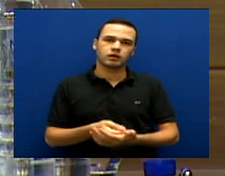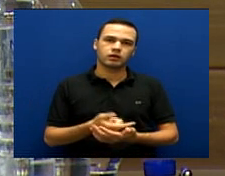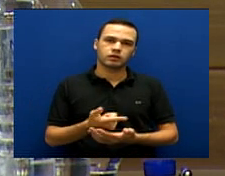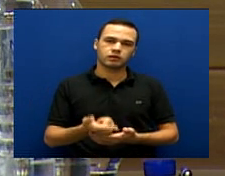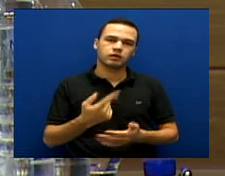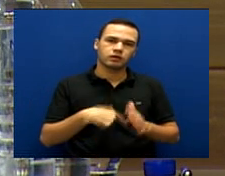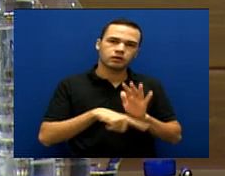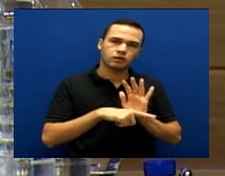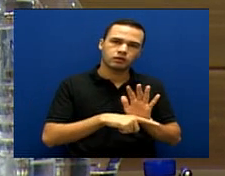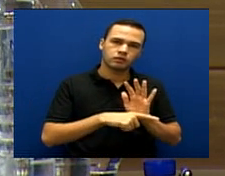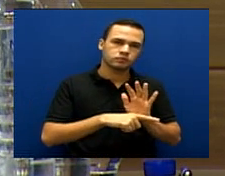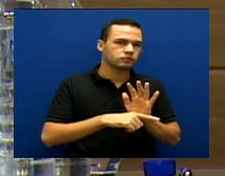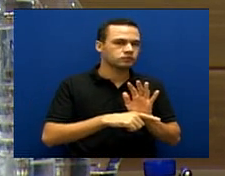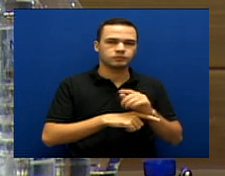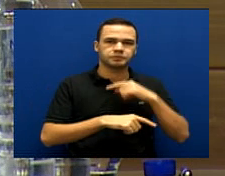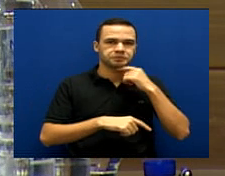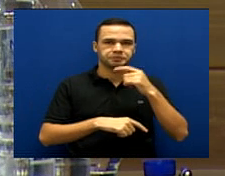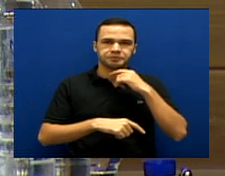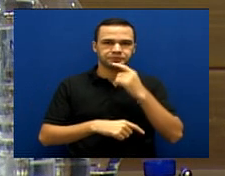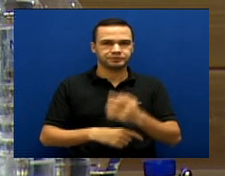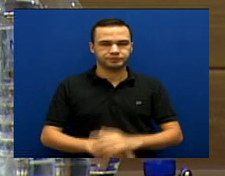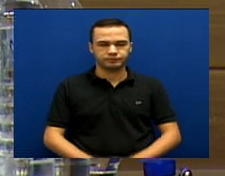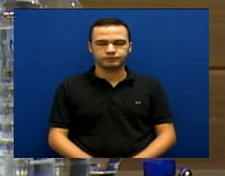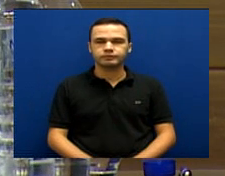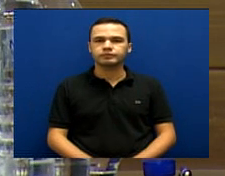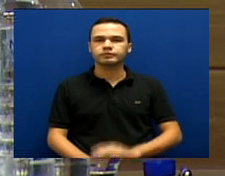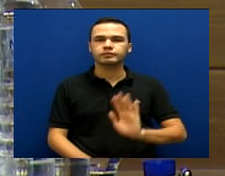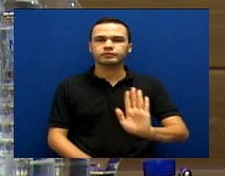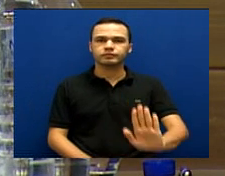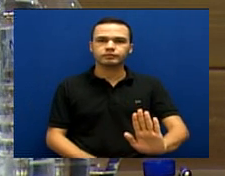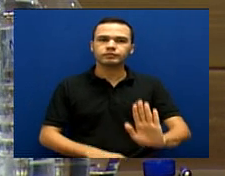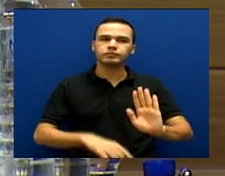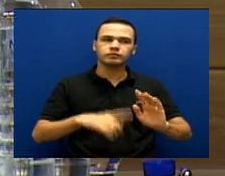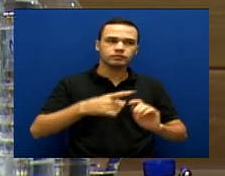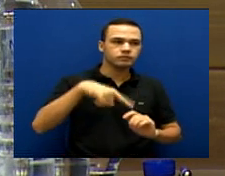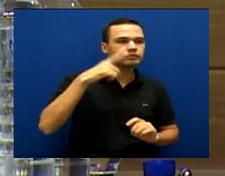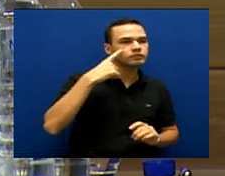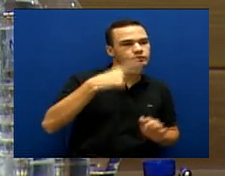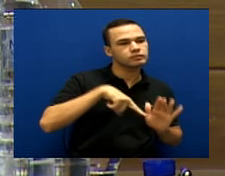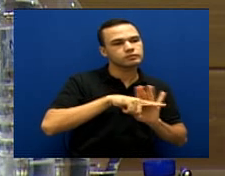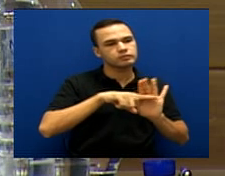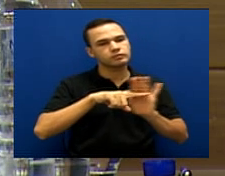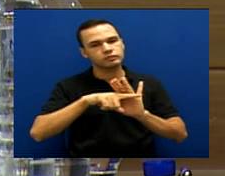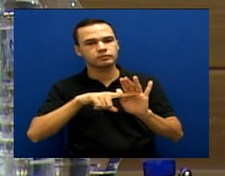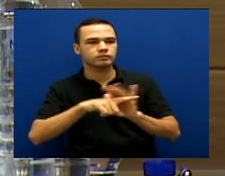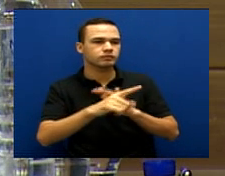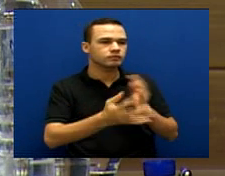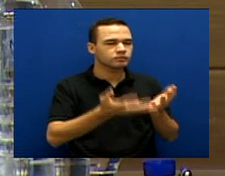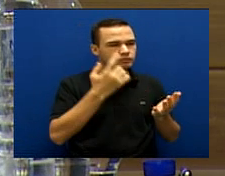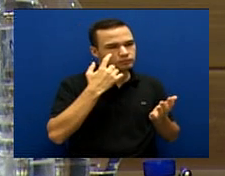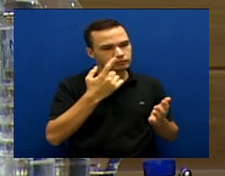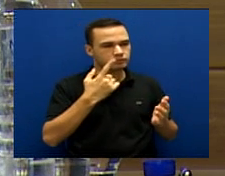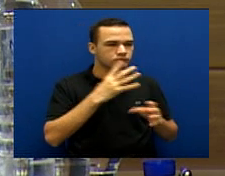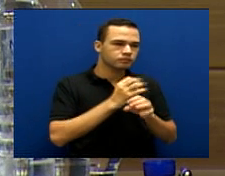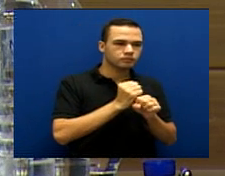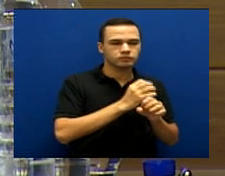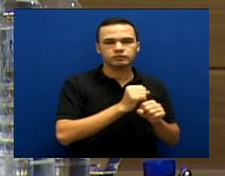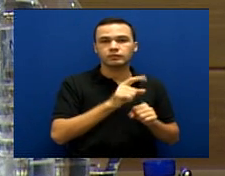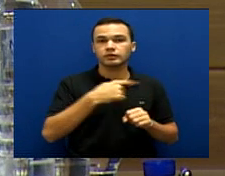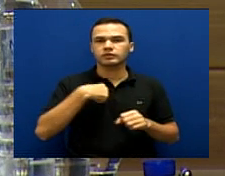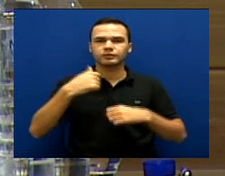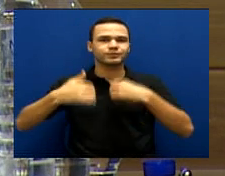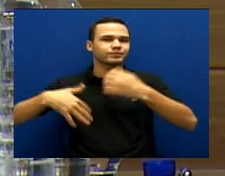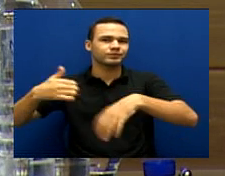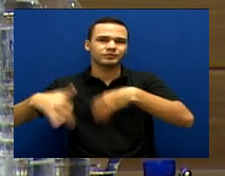a essas essas despesas que tinham sido contratados mas isso tudo está sendo levantado e eu não posso adiantar porque isso é uma questão que